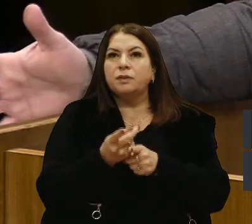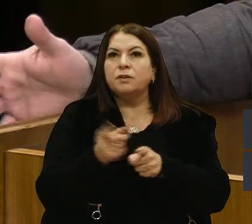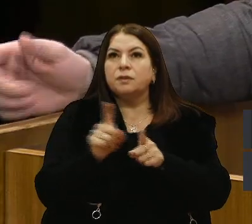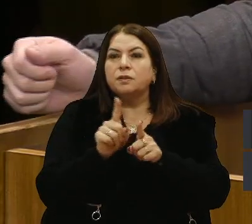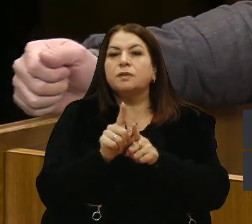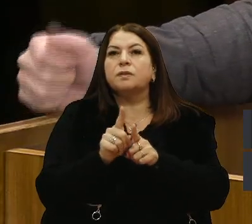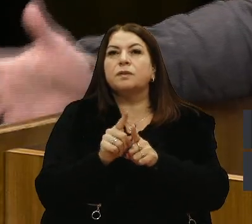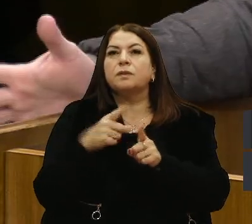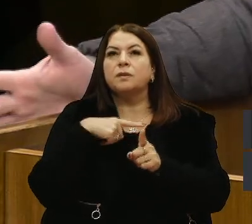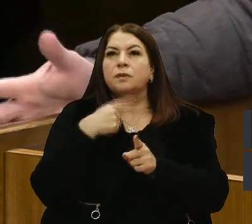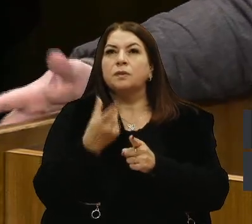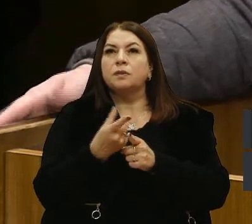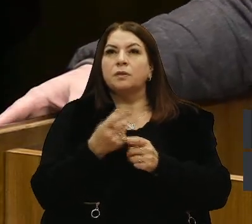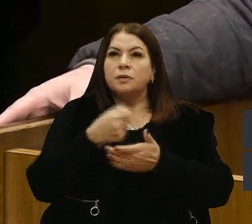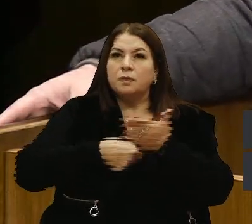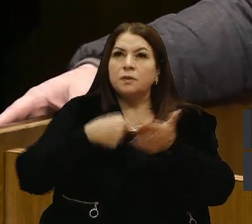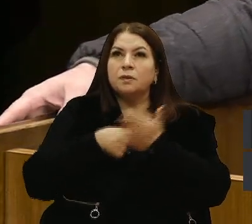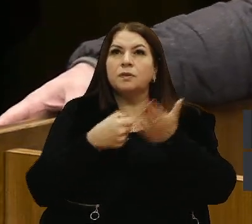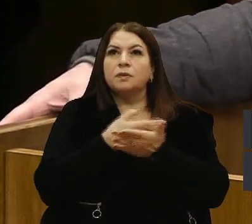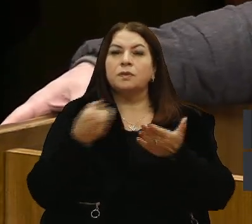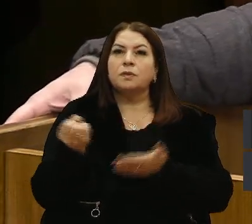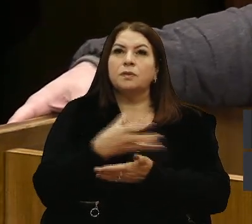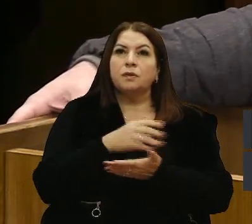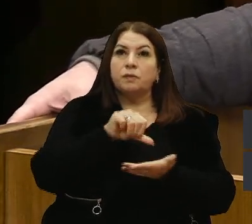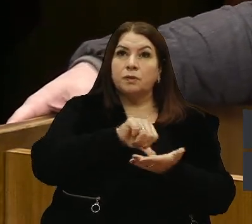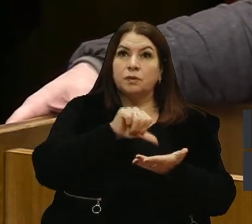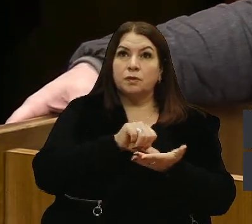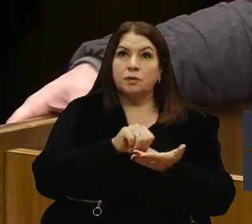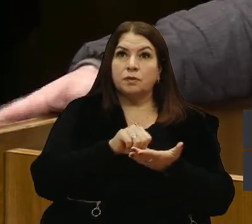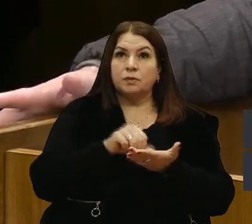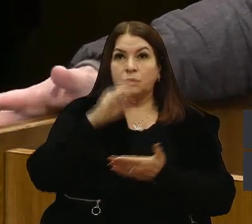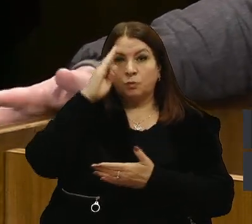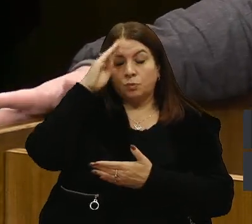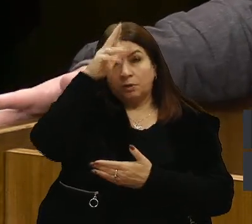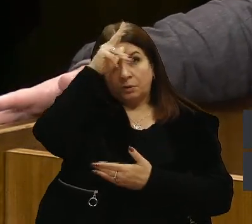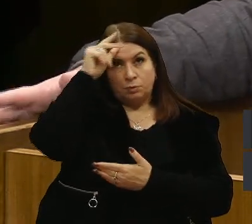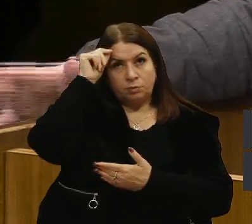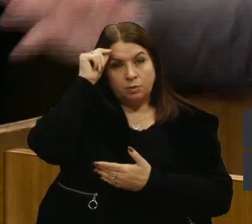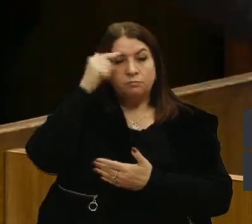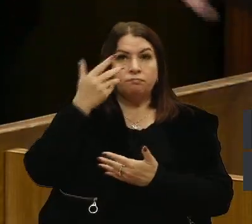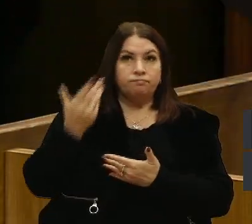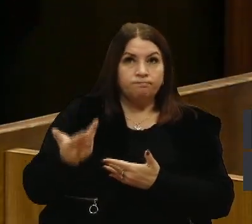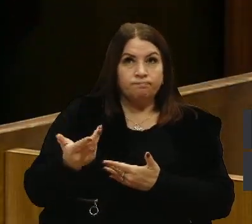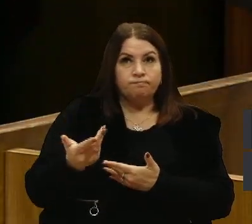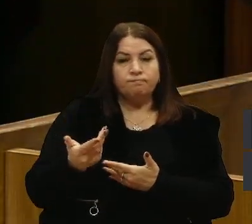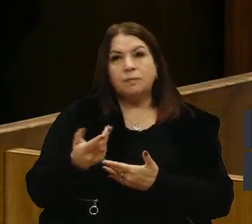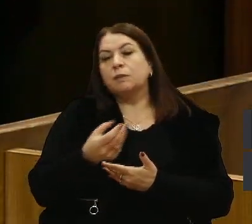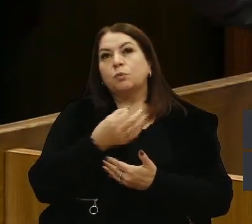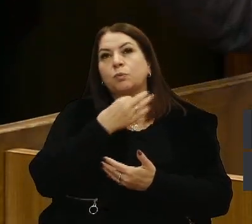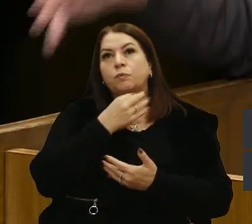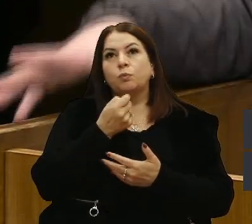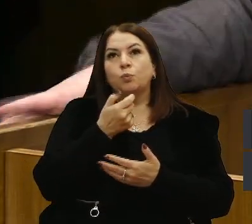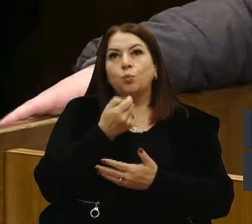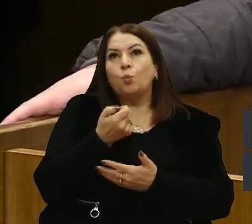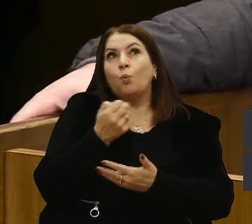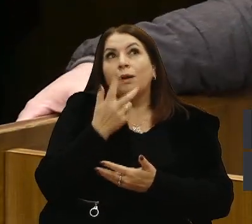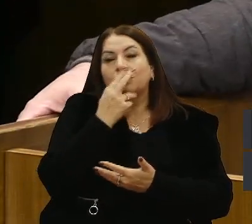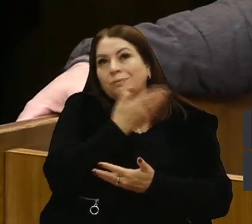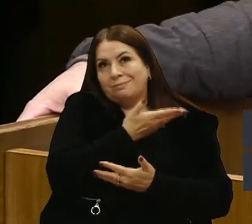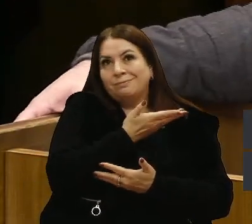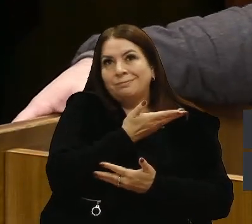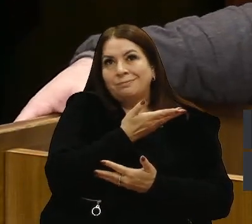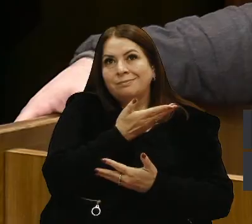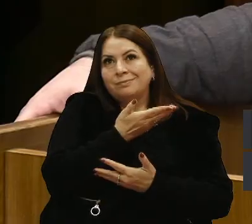gente também está batalhando pela nova sede da nossa Guarda Municipal, que está em condições tão precárias quanto